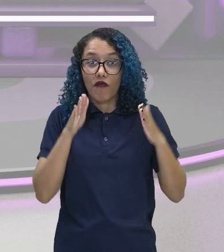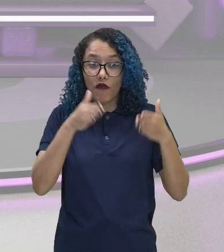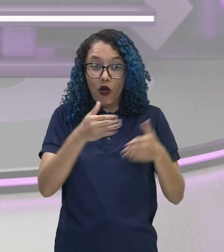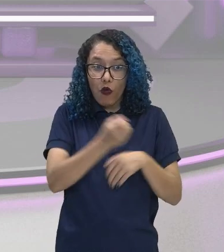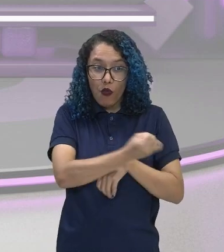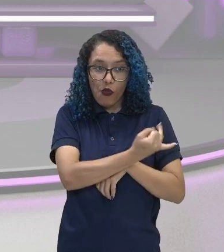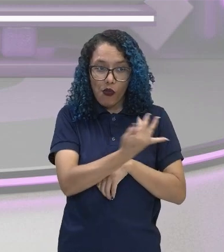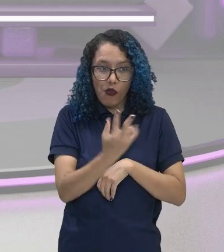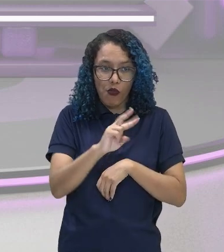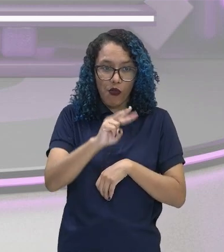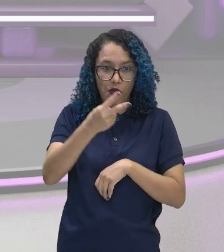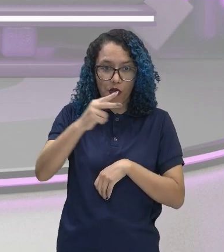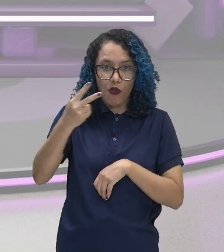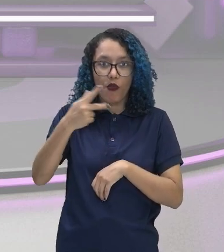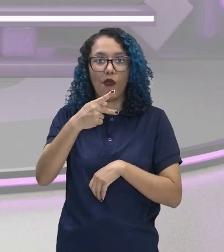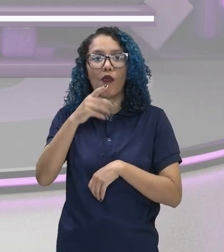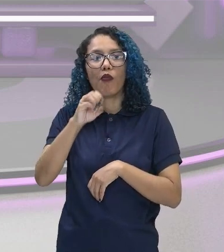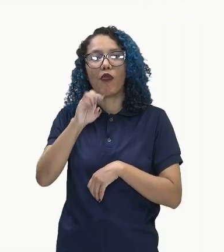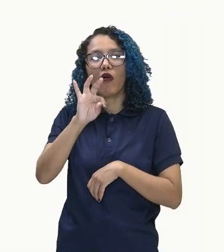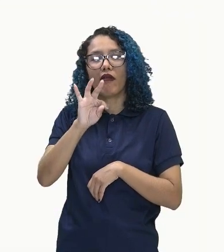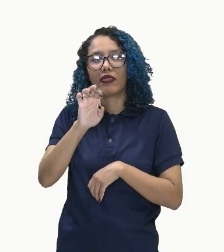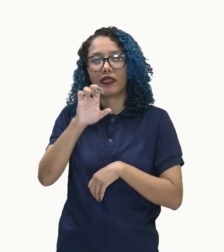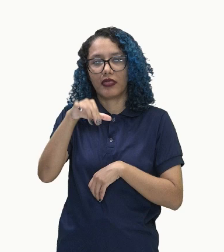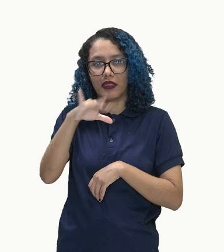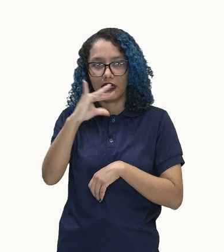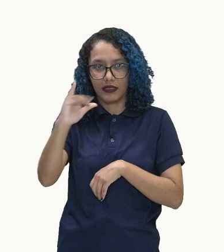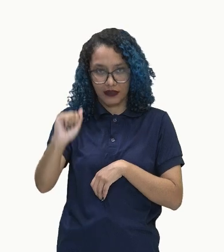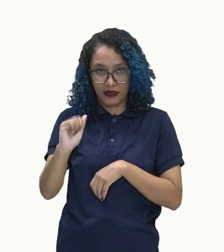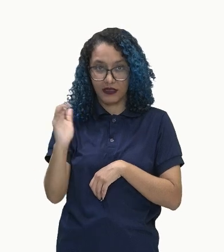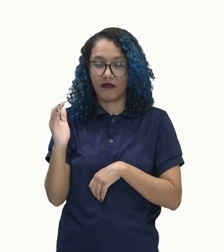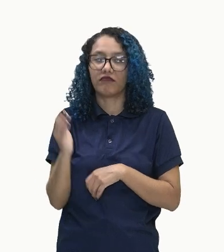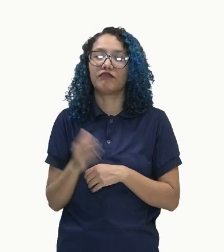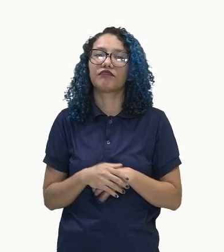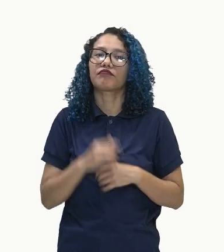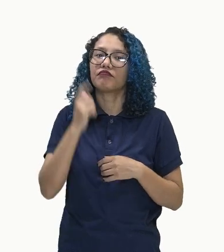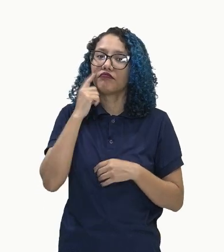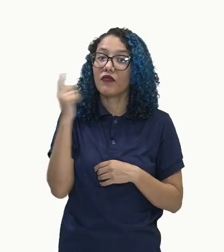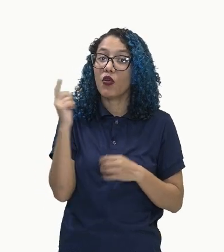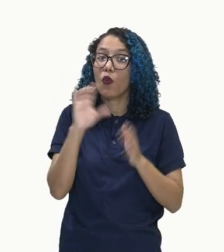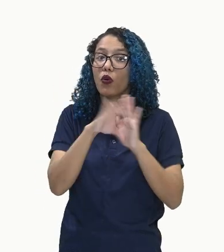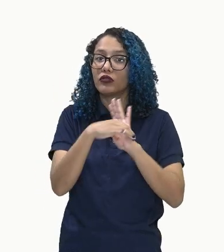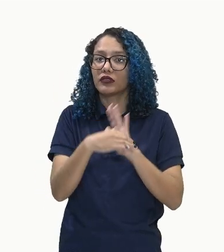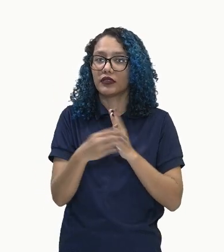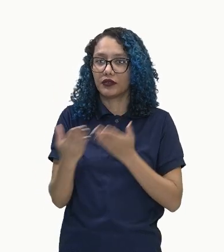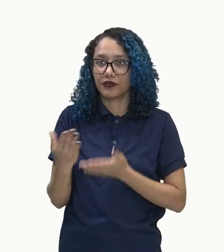de base 10. Então vamos aqui a uma definição, bem na cartela aqui, ó.